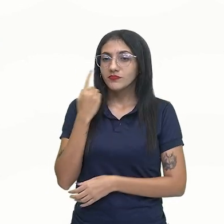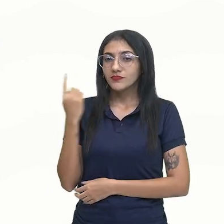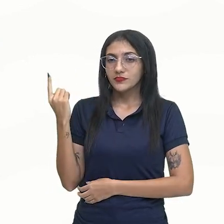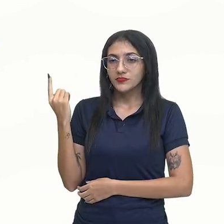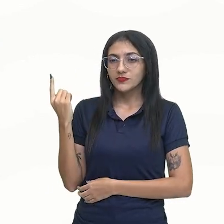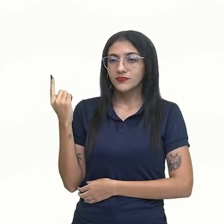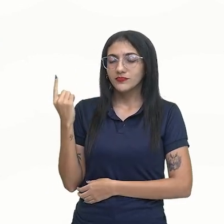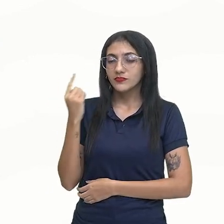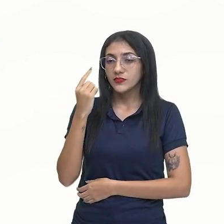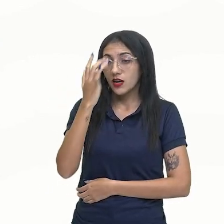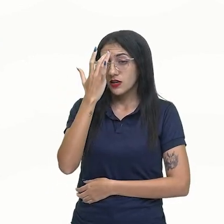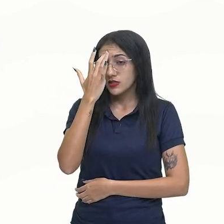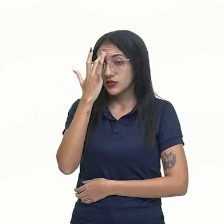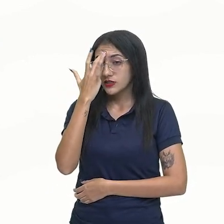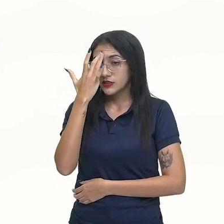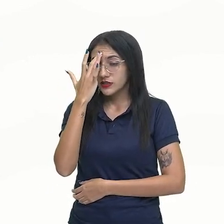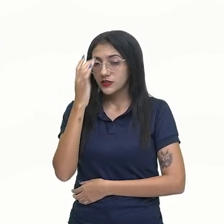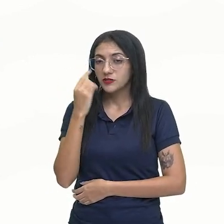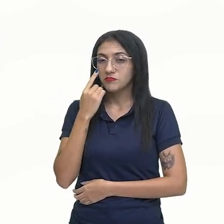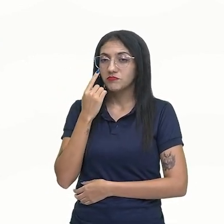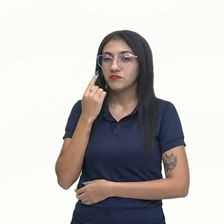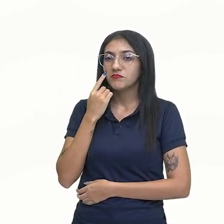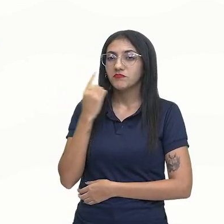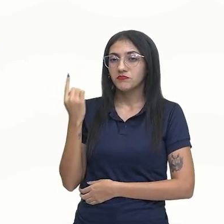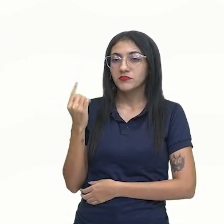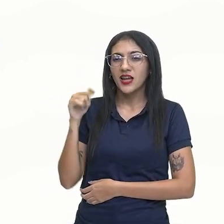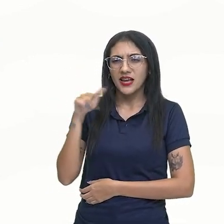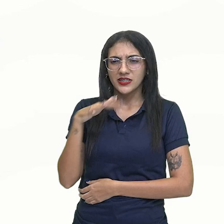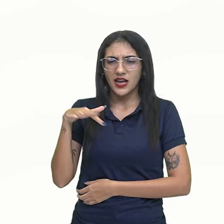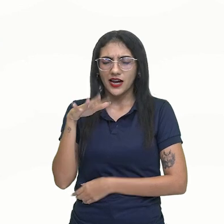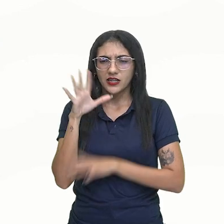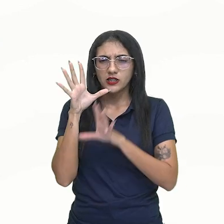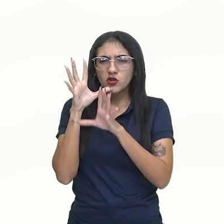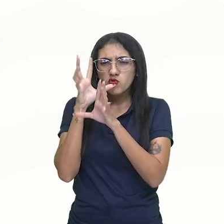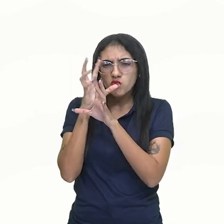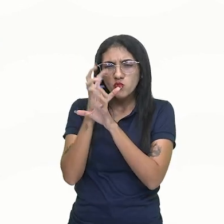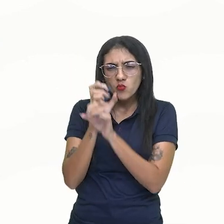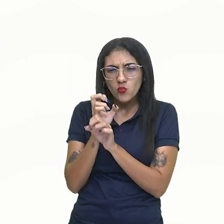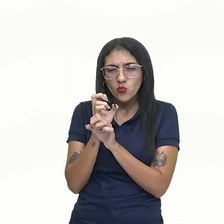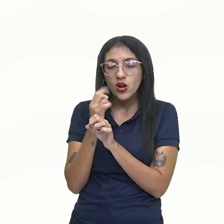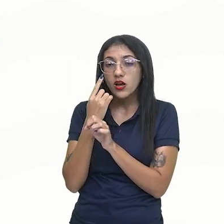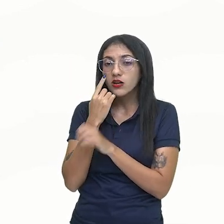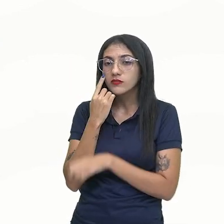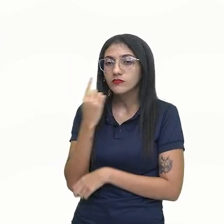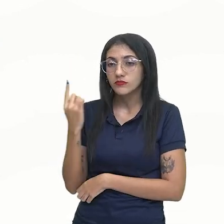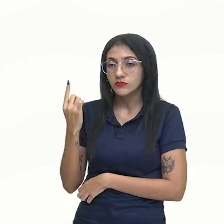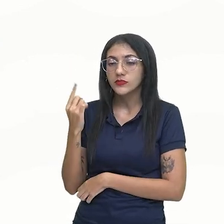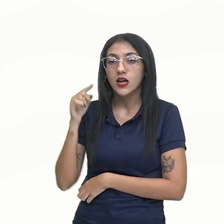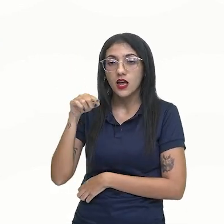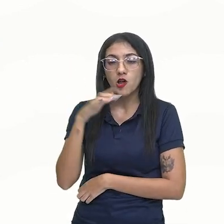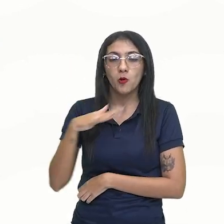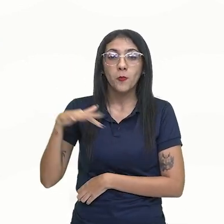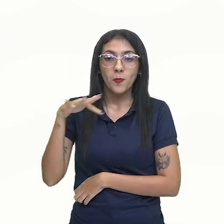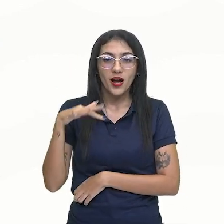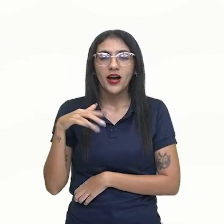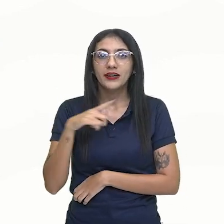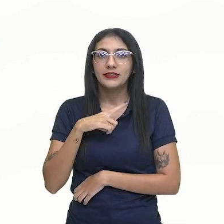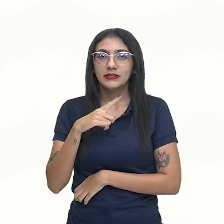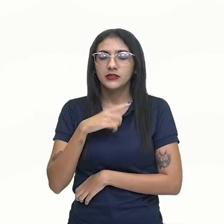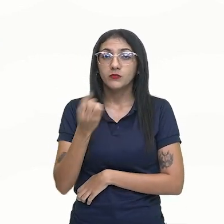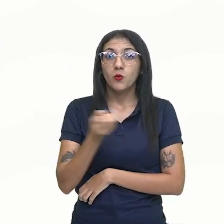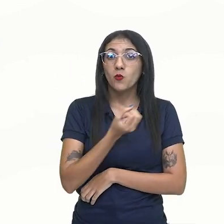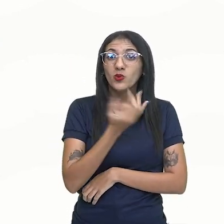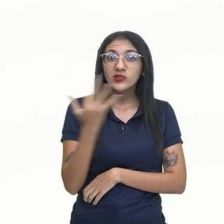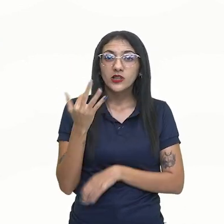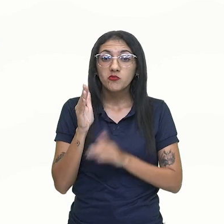Índia, por exemplo, de acordo com a legenda, essas áreas mais escuras representam aí áreas com uma quantidade, uma densidade